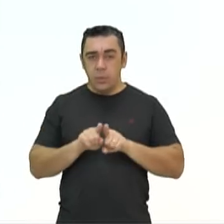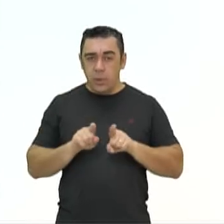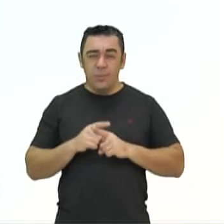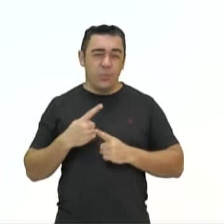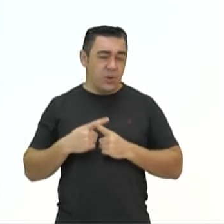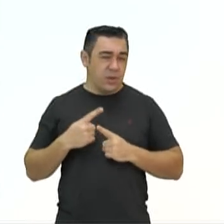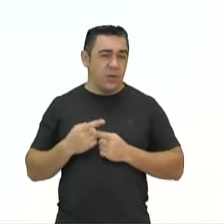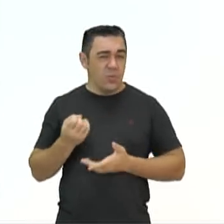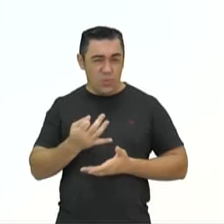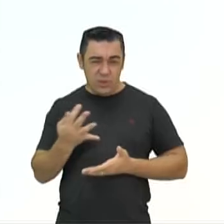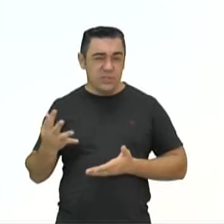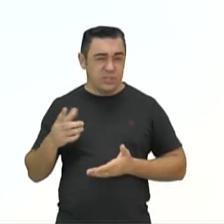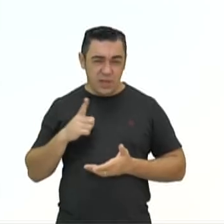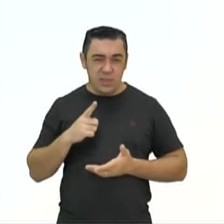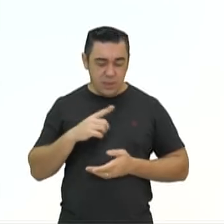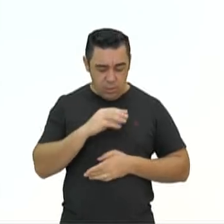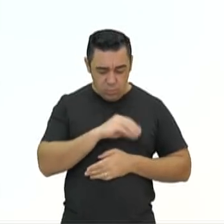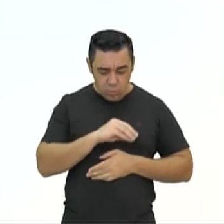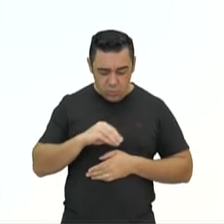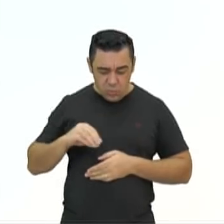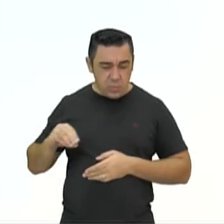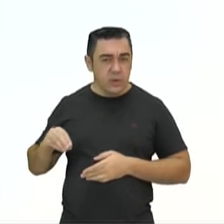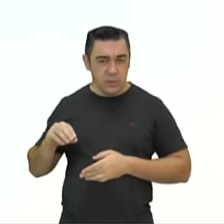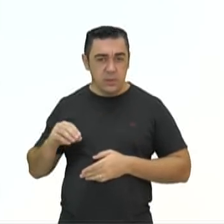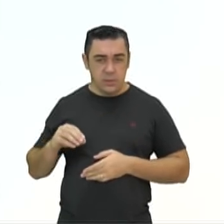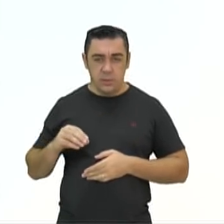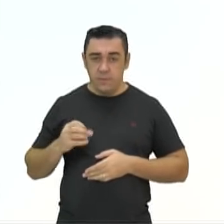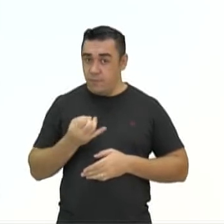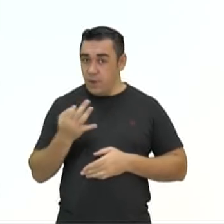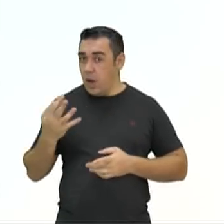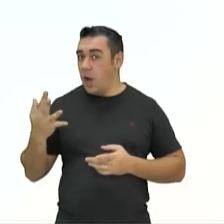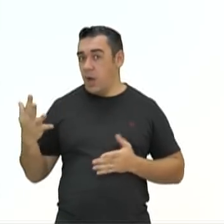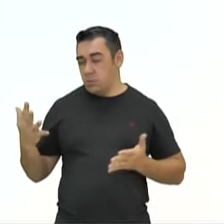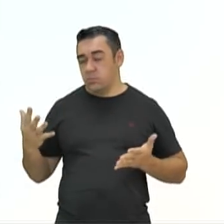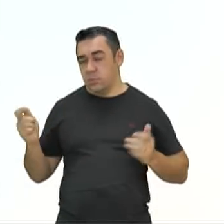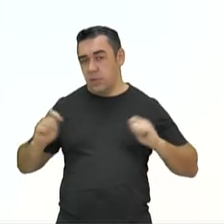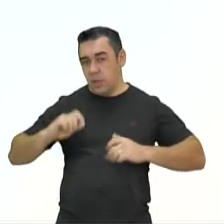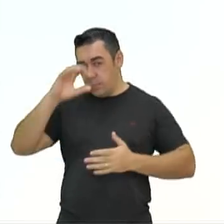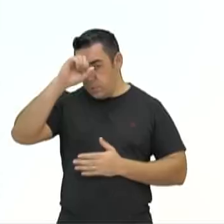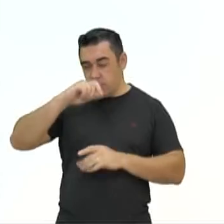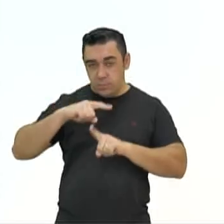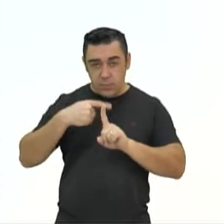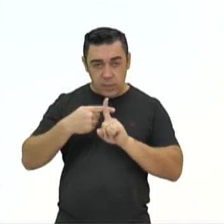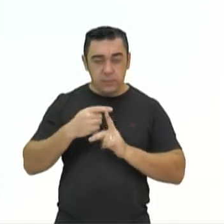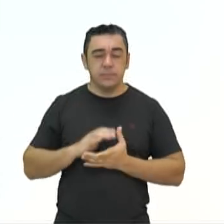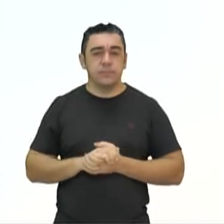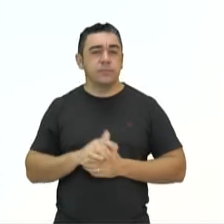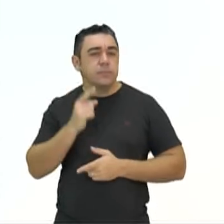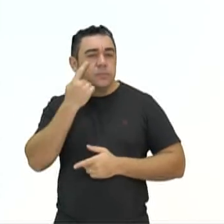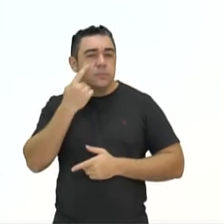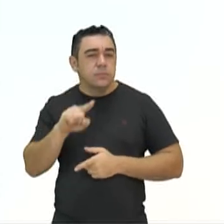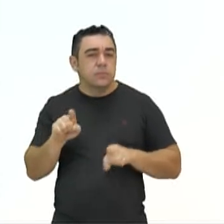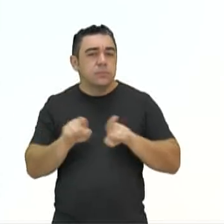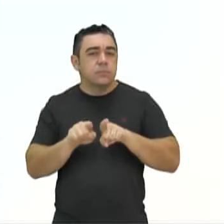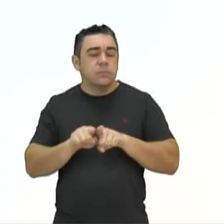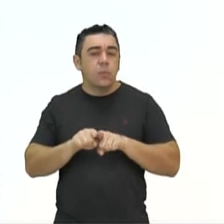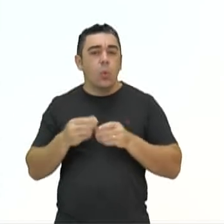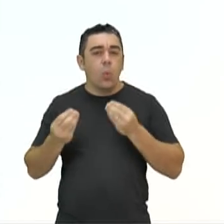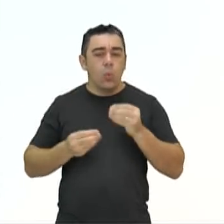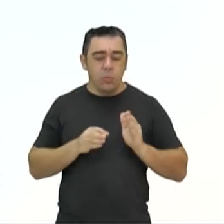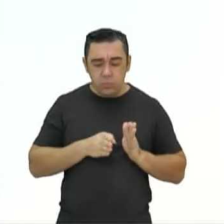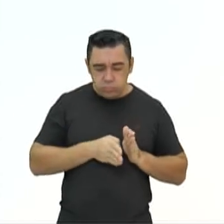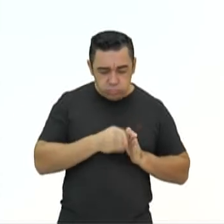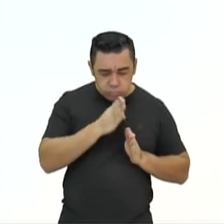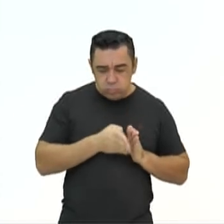um mundo bem grande, sim, bastante coisa sobre elas, então vamos ver mais um pouquinho sobre elas. Vamos ver os movimentos, vamos ver